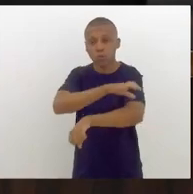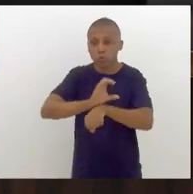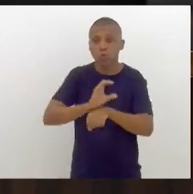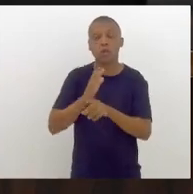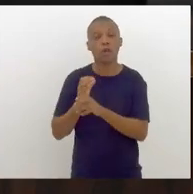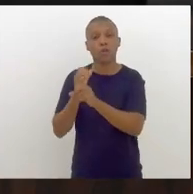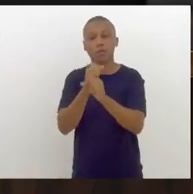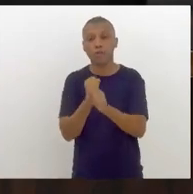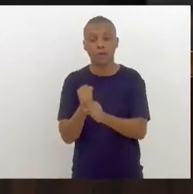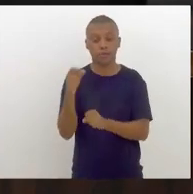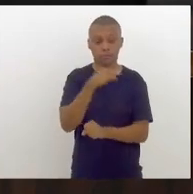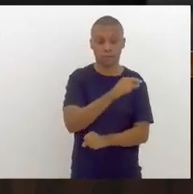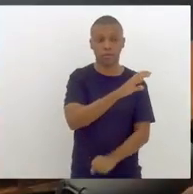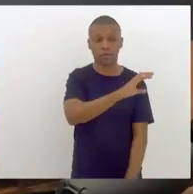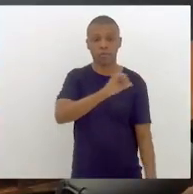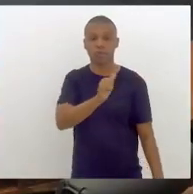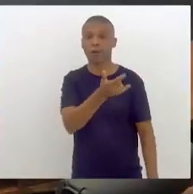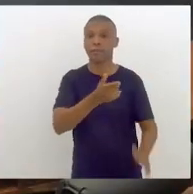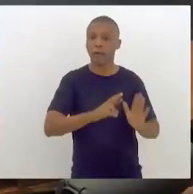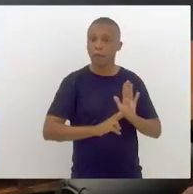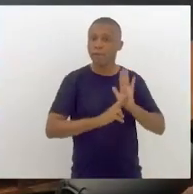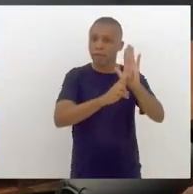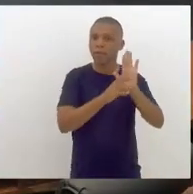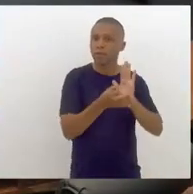condição de Justiça deputado Luís Paulo